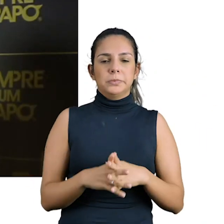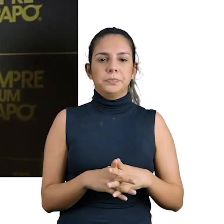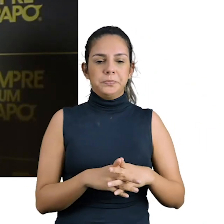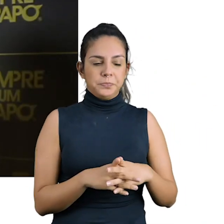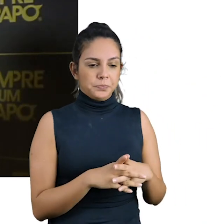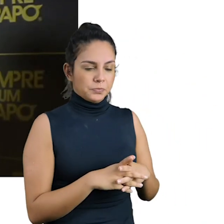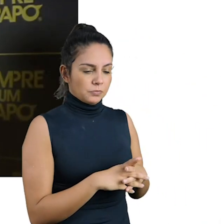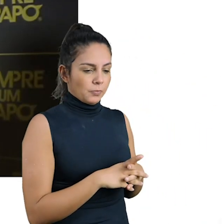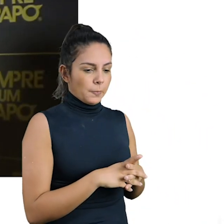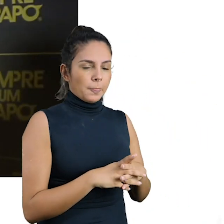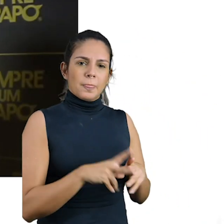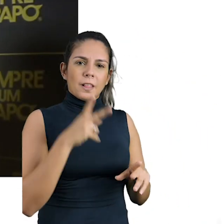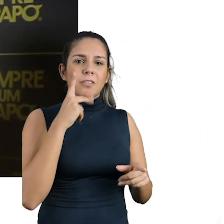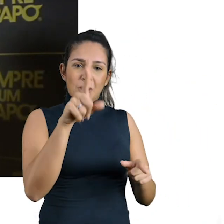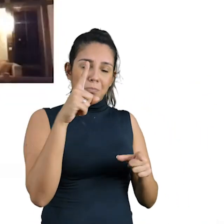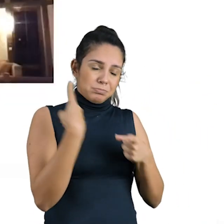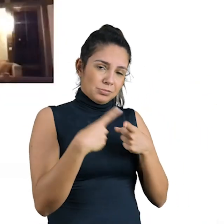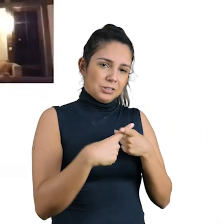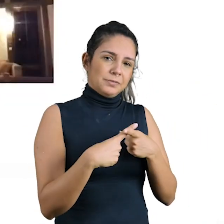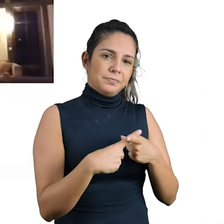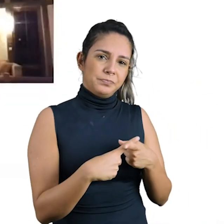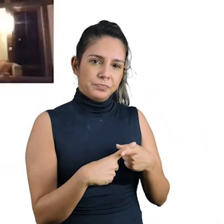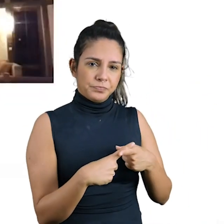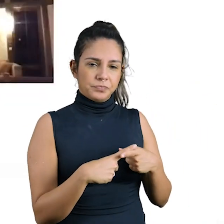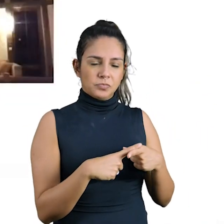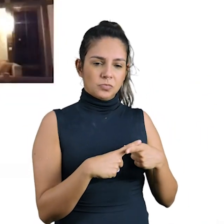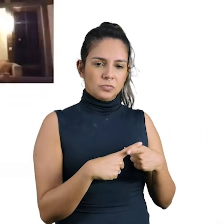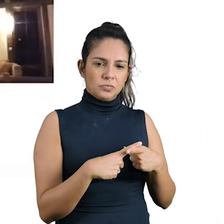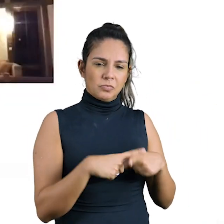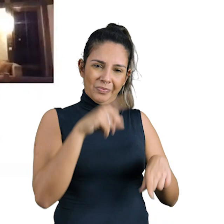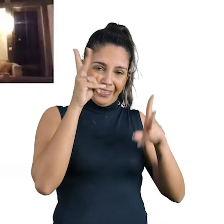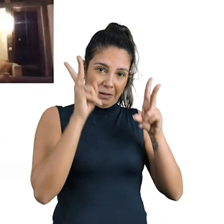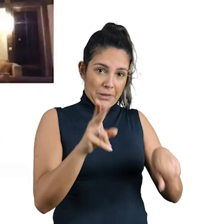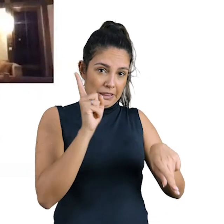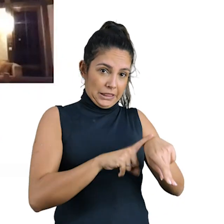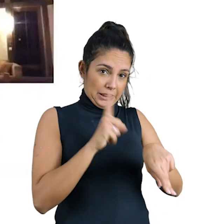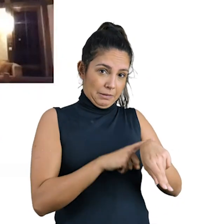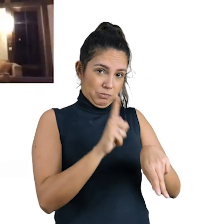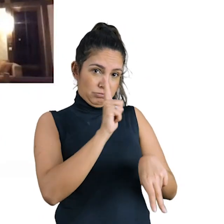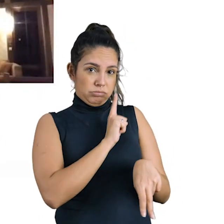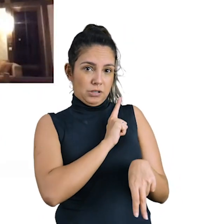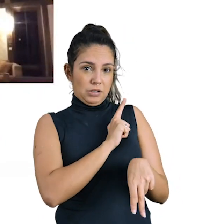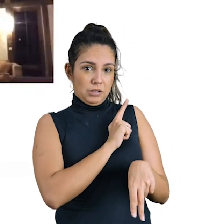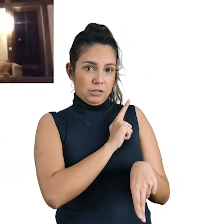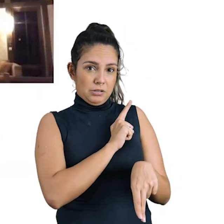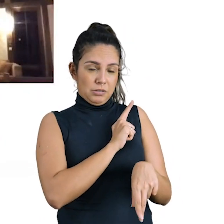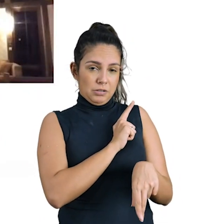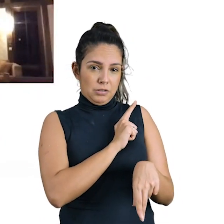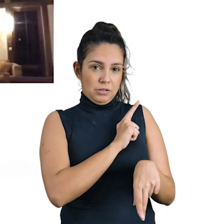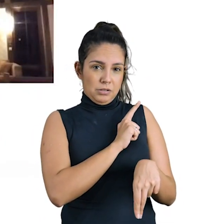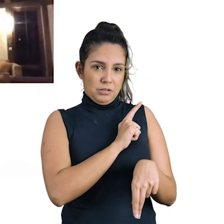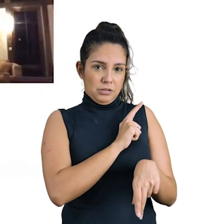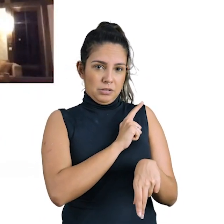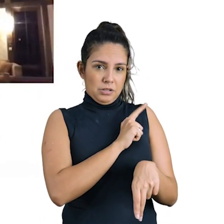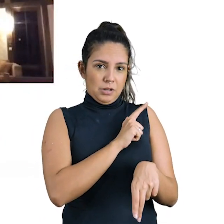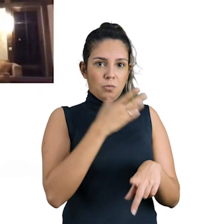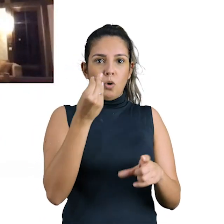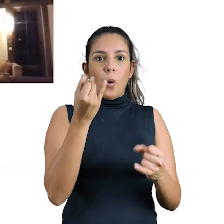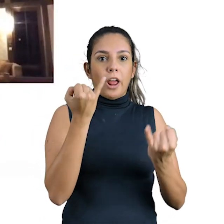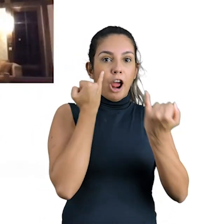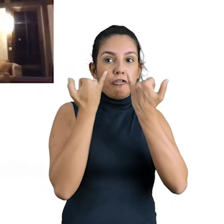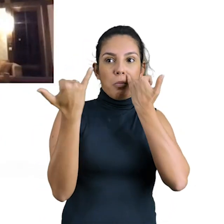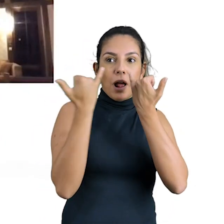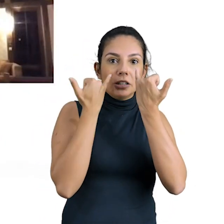frente? Porque ao mesmo tempo que há um excesso de possibilidades de informação,